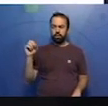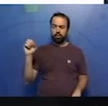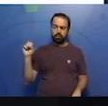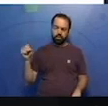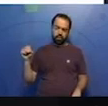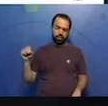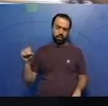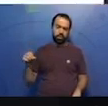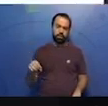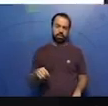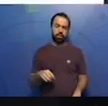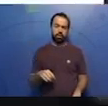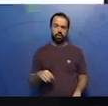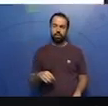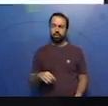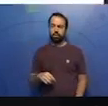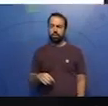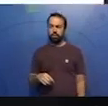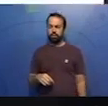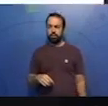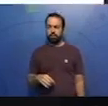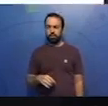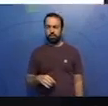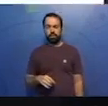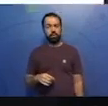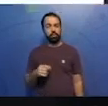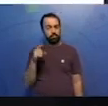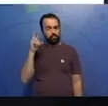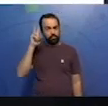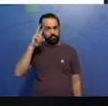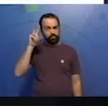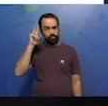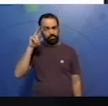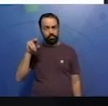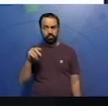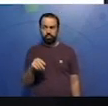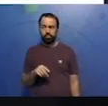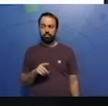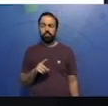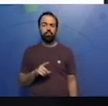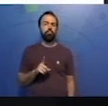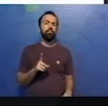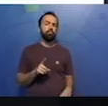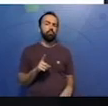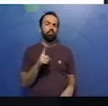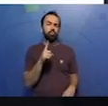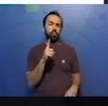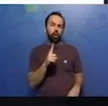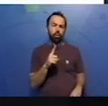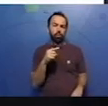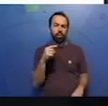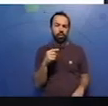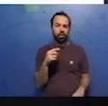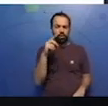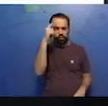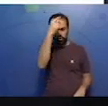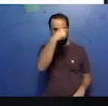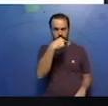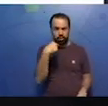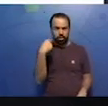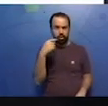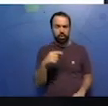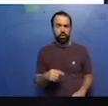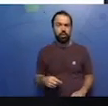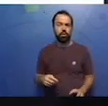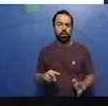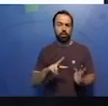30 segundos. Você deve se lembrar de que 1 hora tem 60 minutos, ou seja,